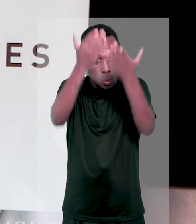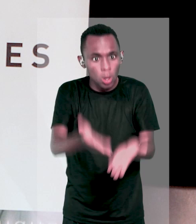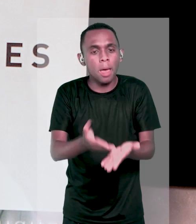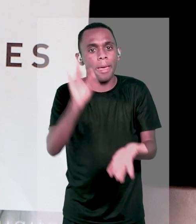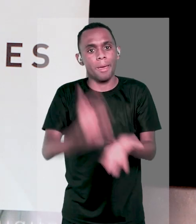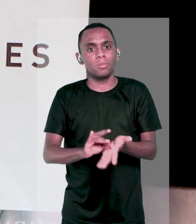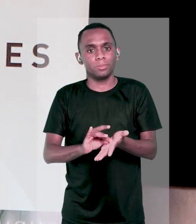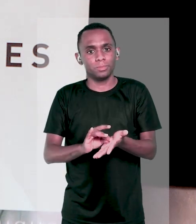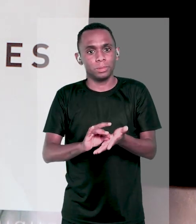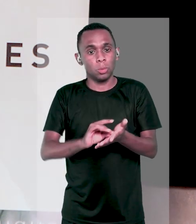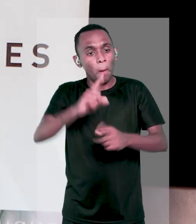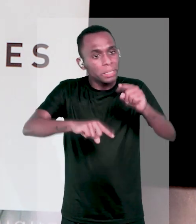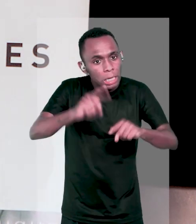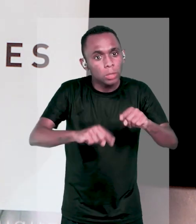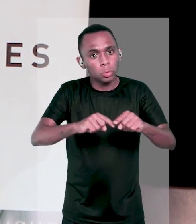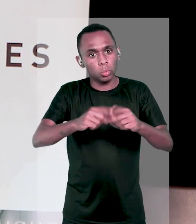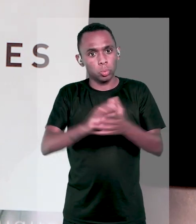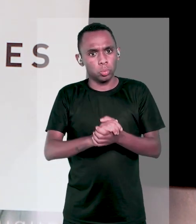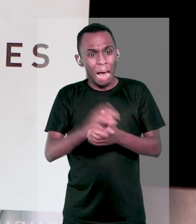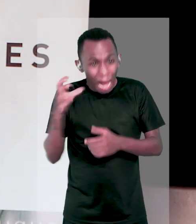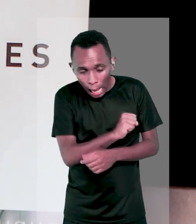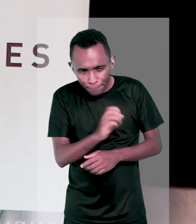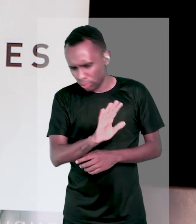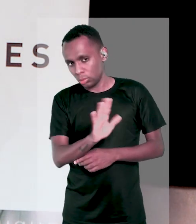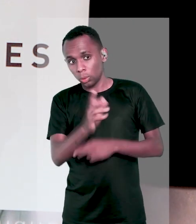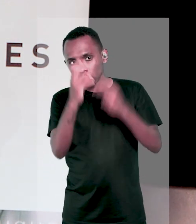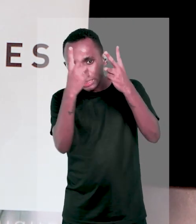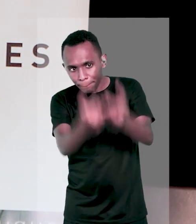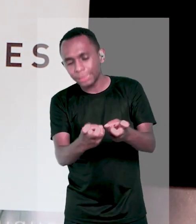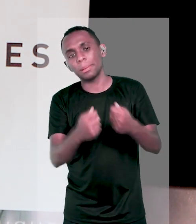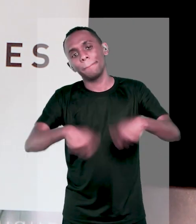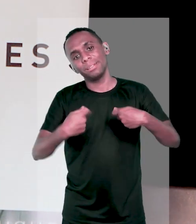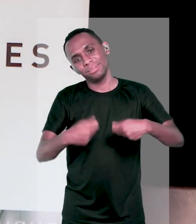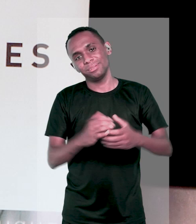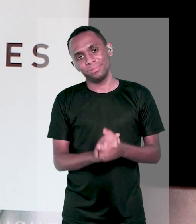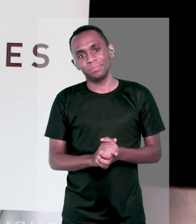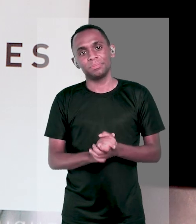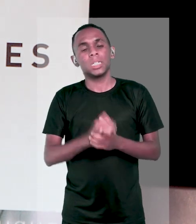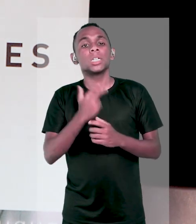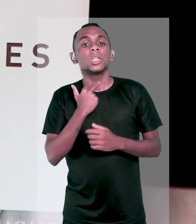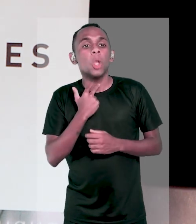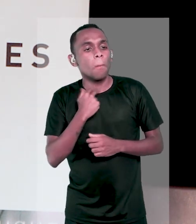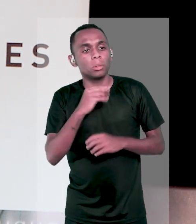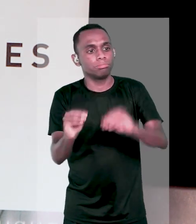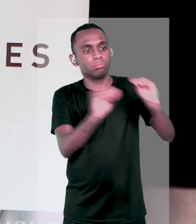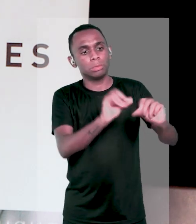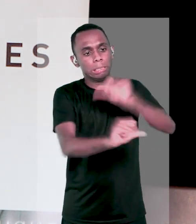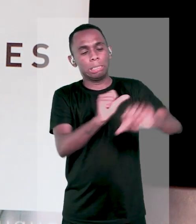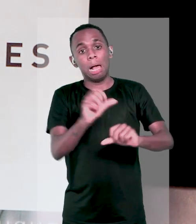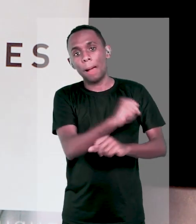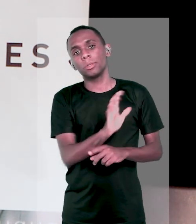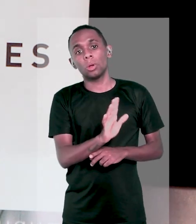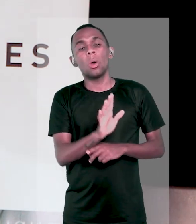humanidade a arte a se distingue dos outros corpos que são também fabricados pelo